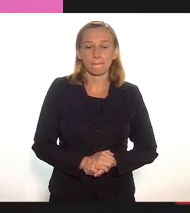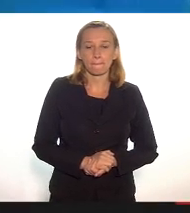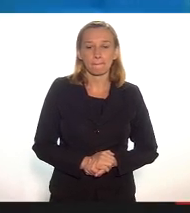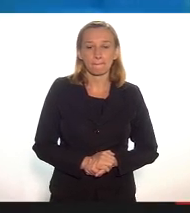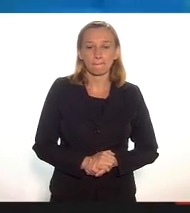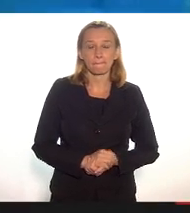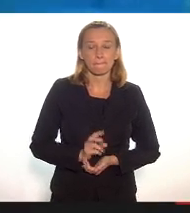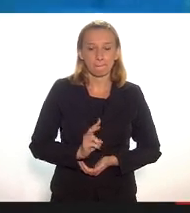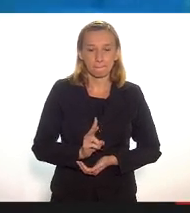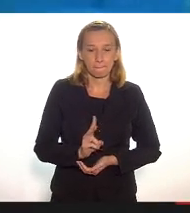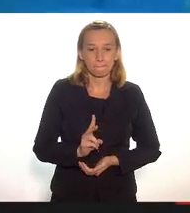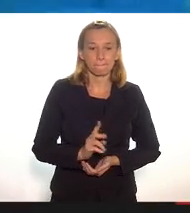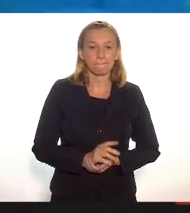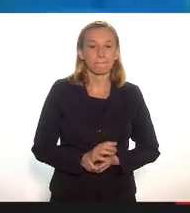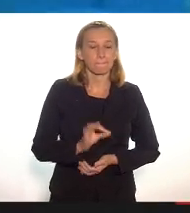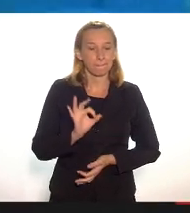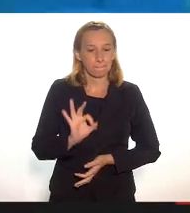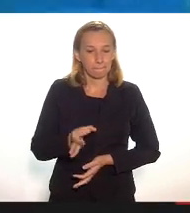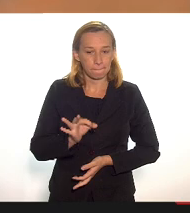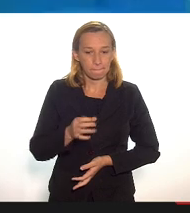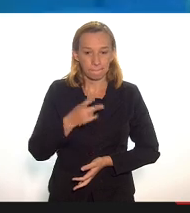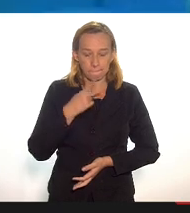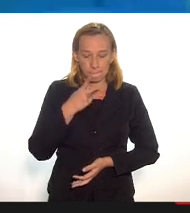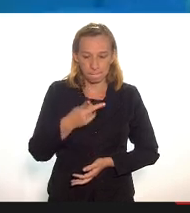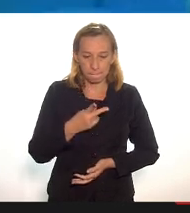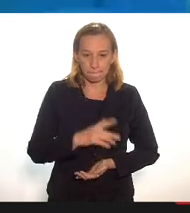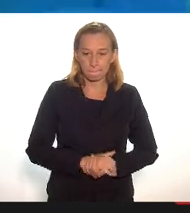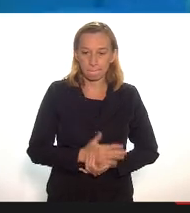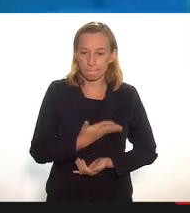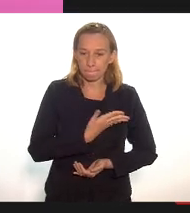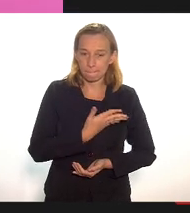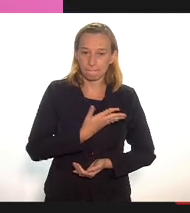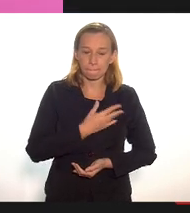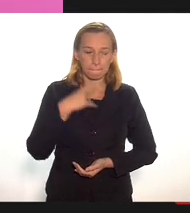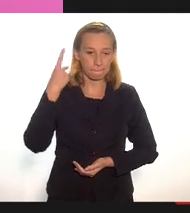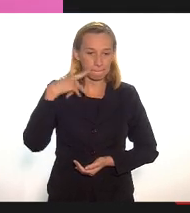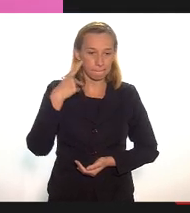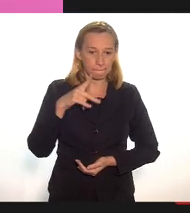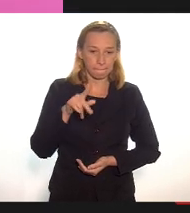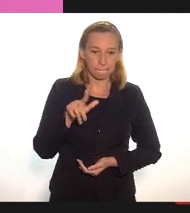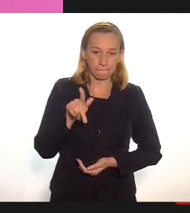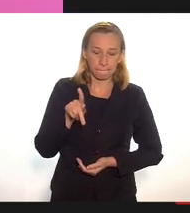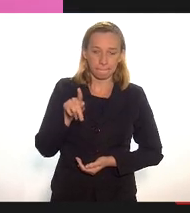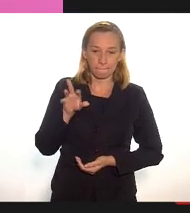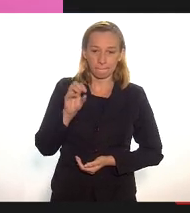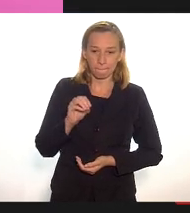muitas propostas e muito coerente. Nosso querido vereador Paulo Pinheiro.